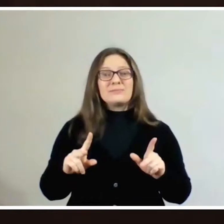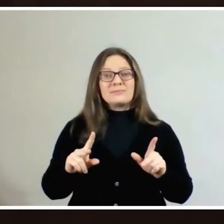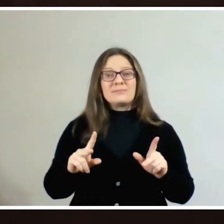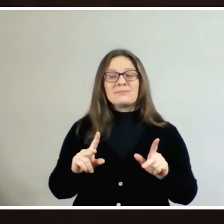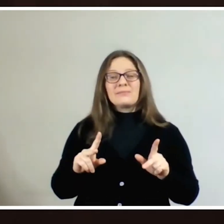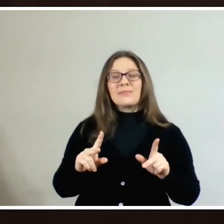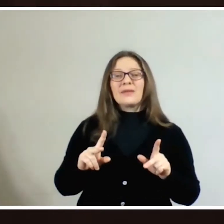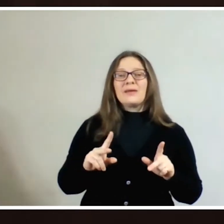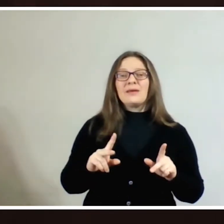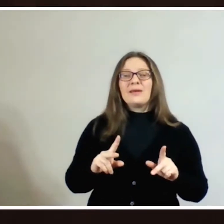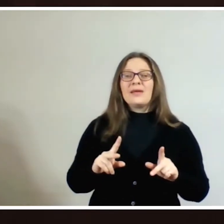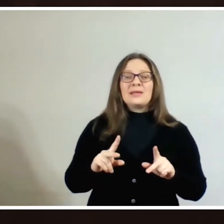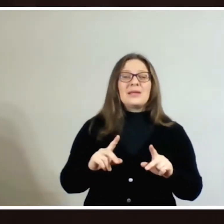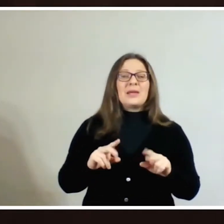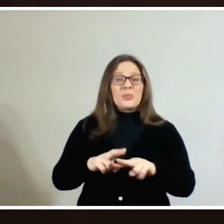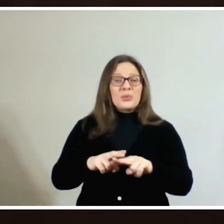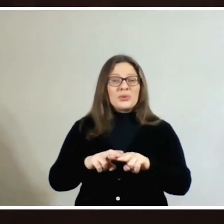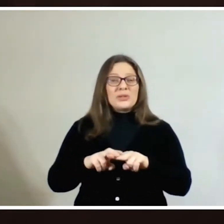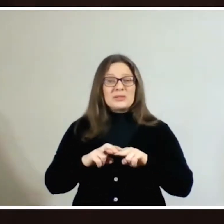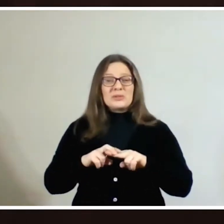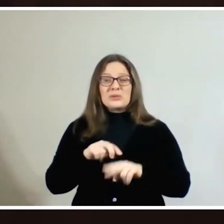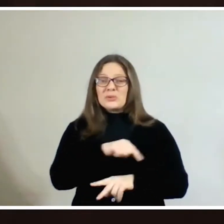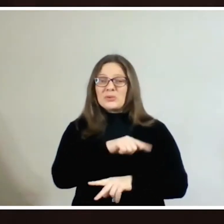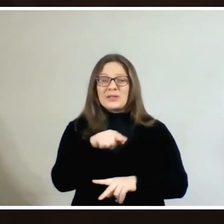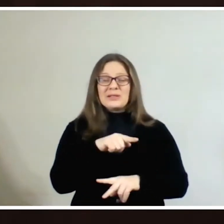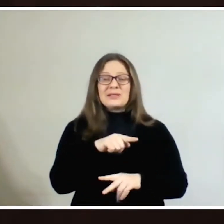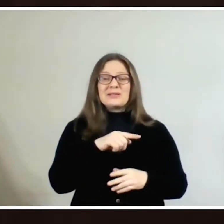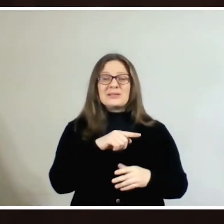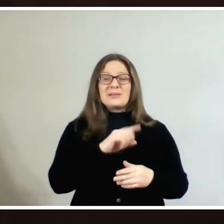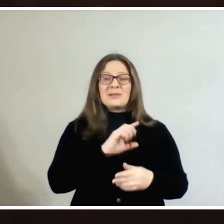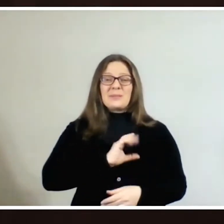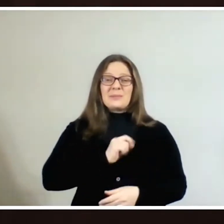perderam o primeiro amor.